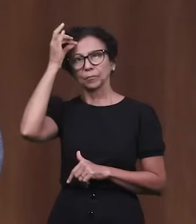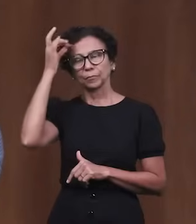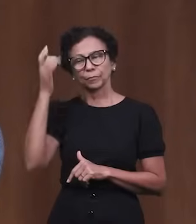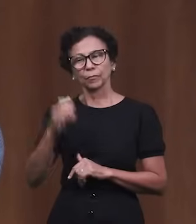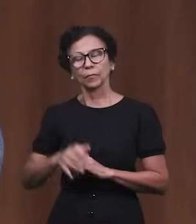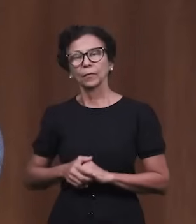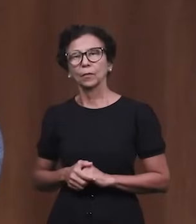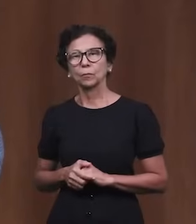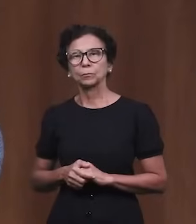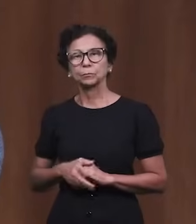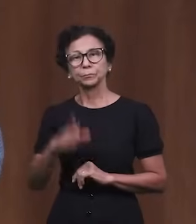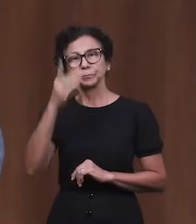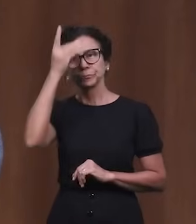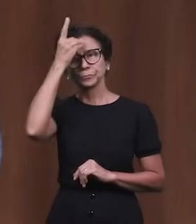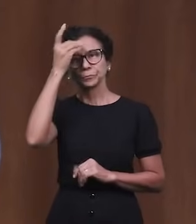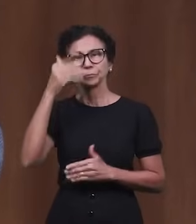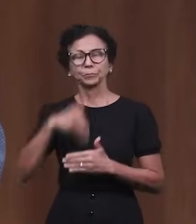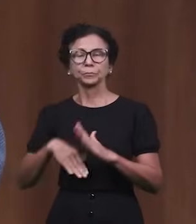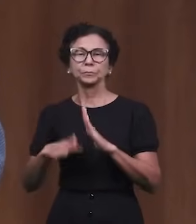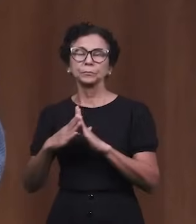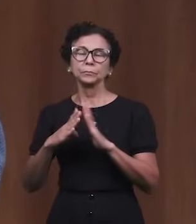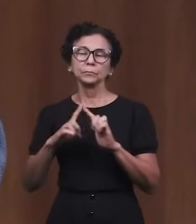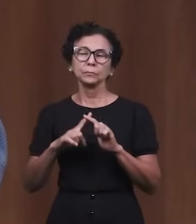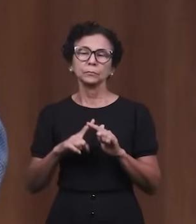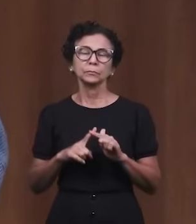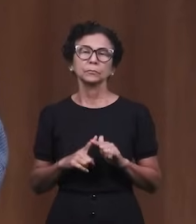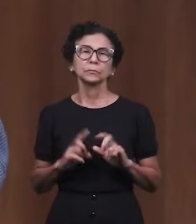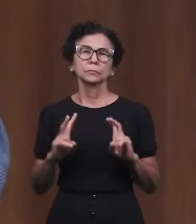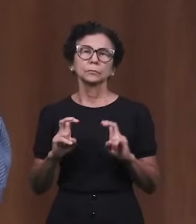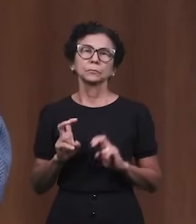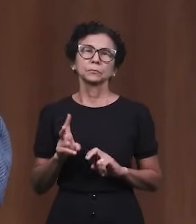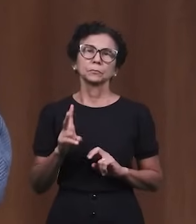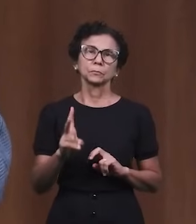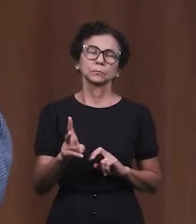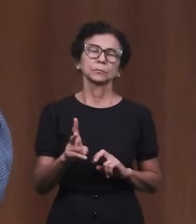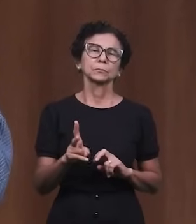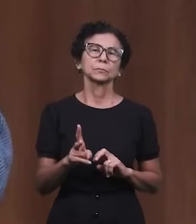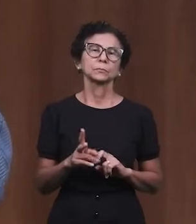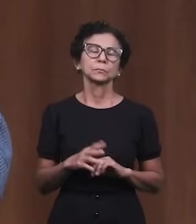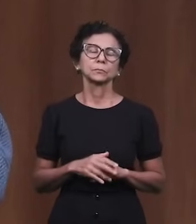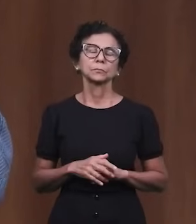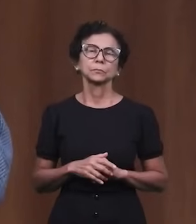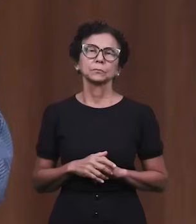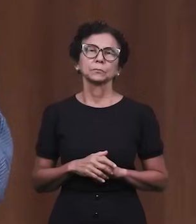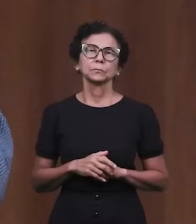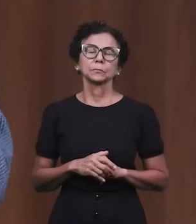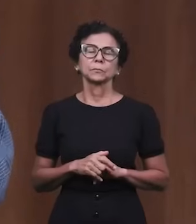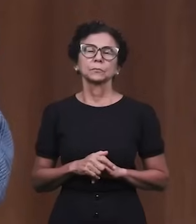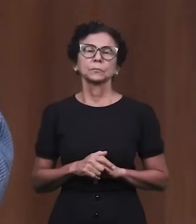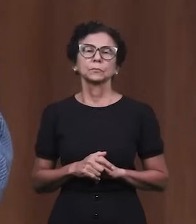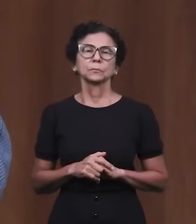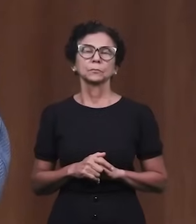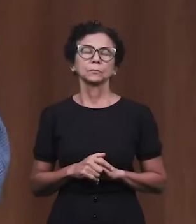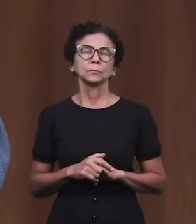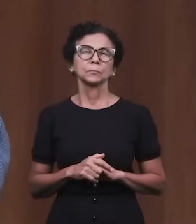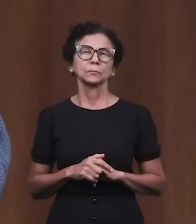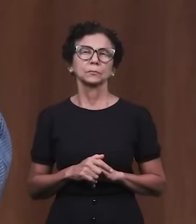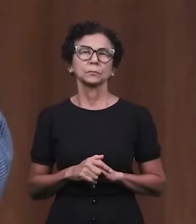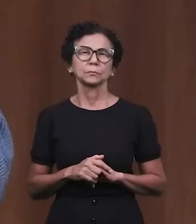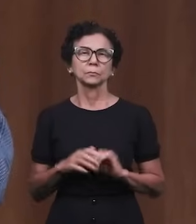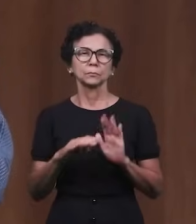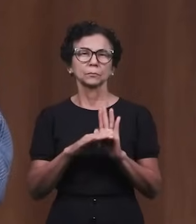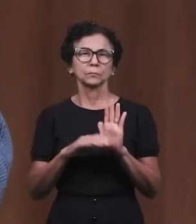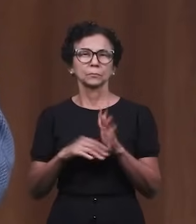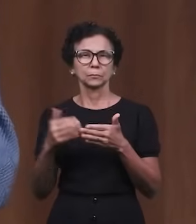chamado por Paulo de dons espirituais. Nós vamos dar continuidade a esse assunto muito importante. Falamos nos